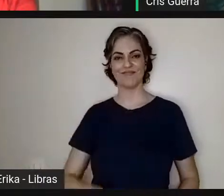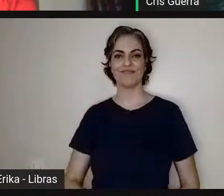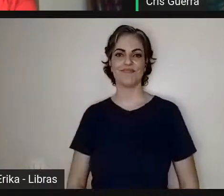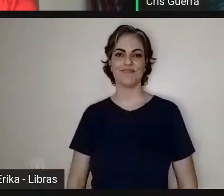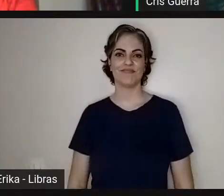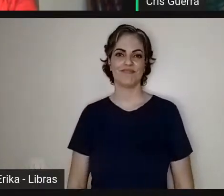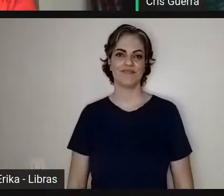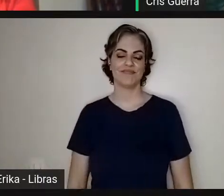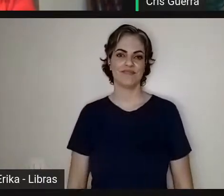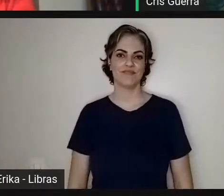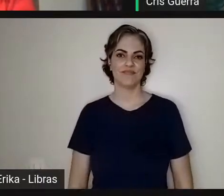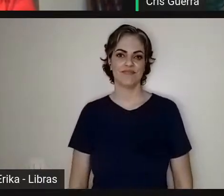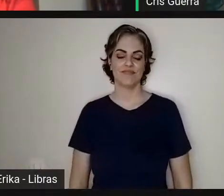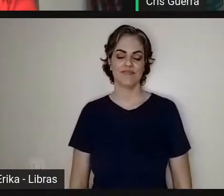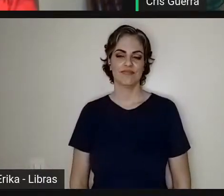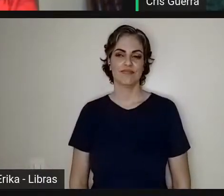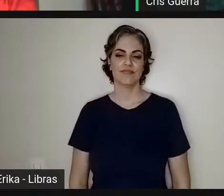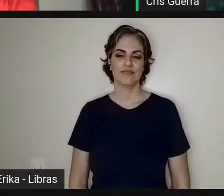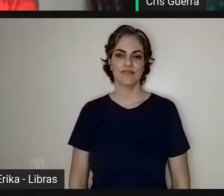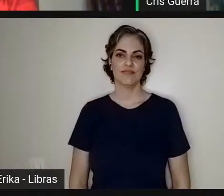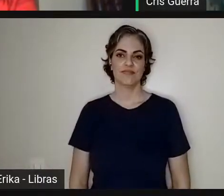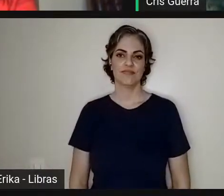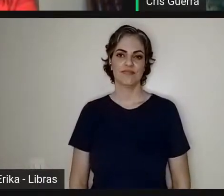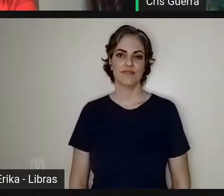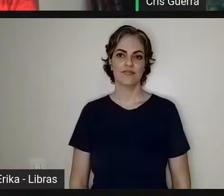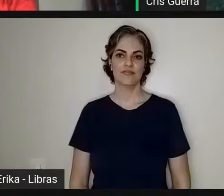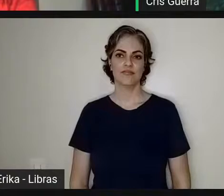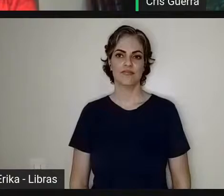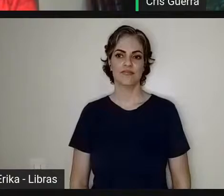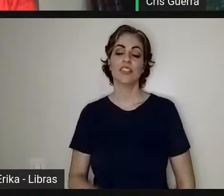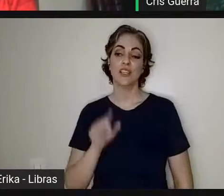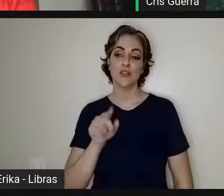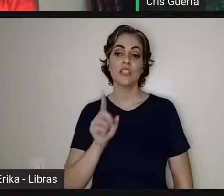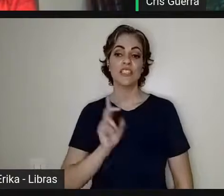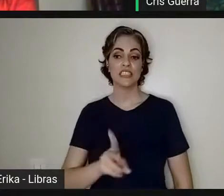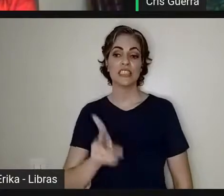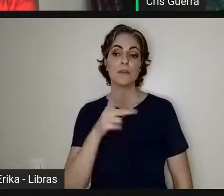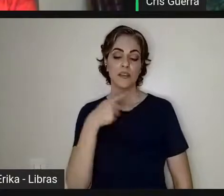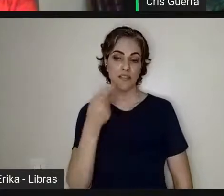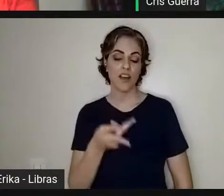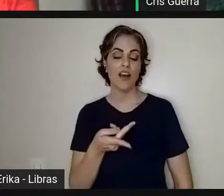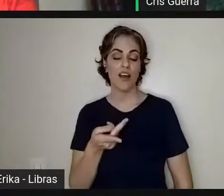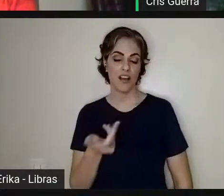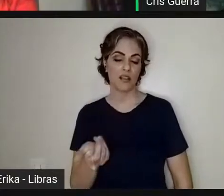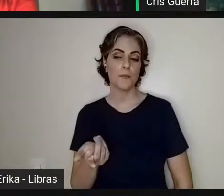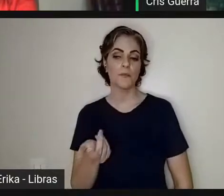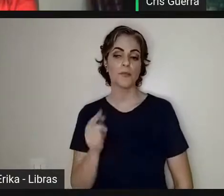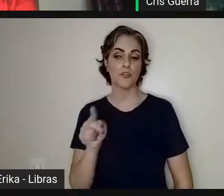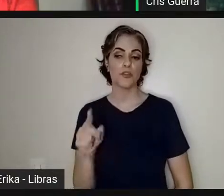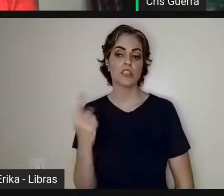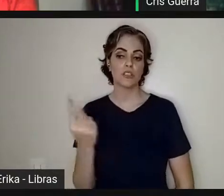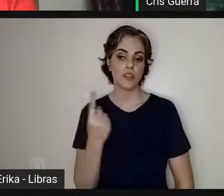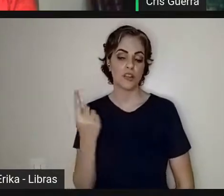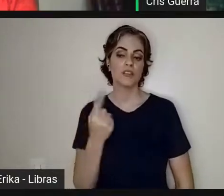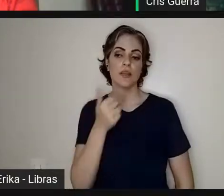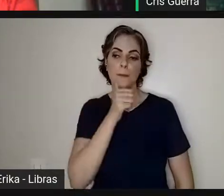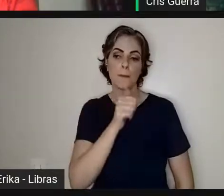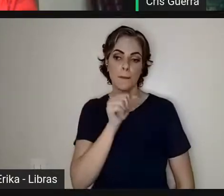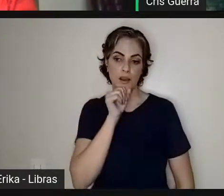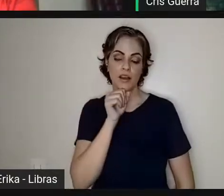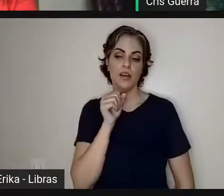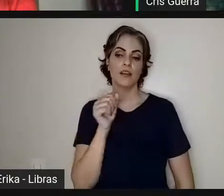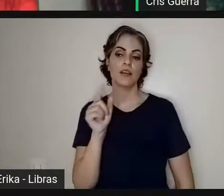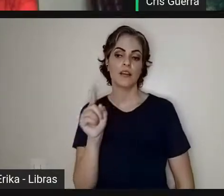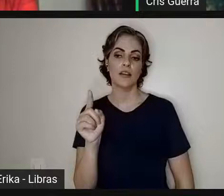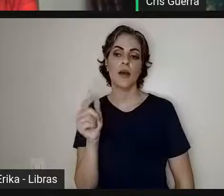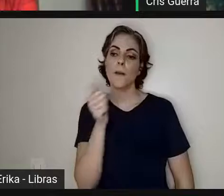Cris. Agora você usa muito o termo, você é mãe solo, mãe possível, e eu gosto muito,